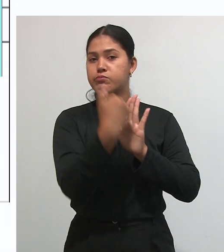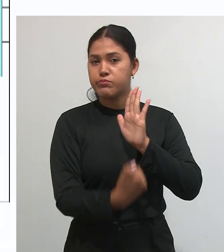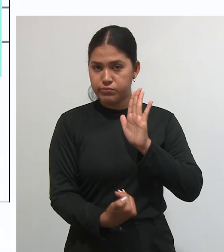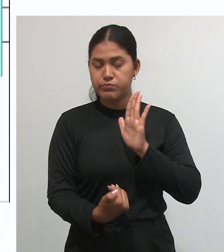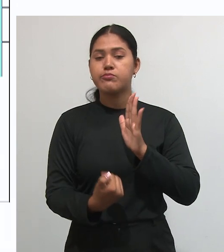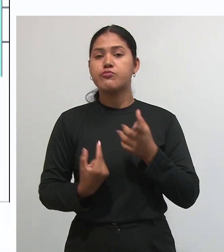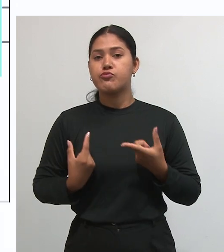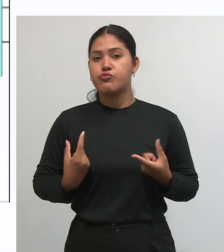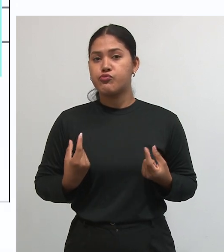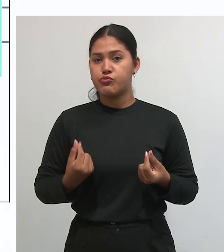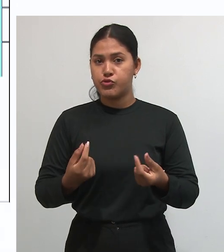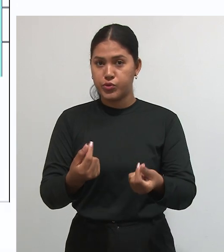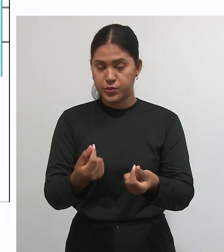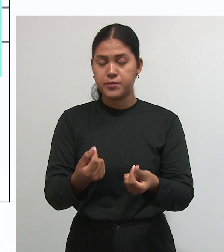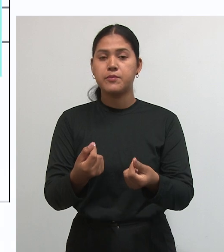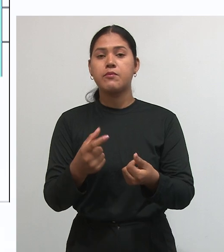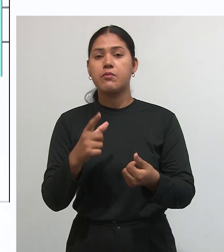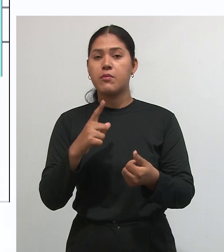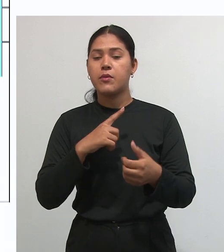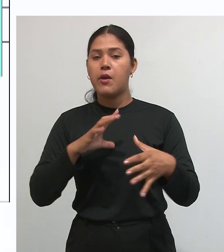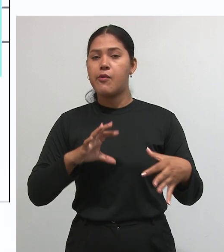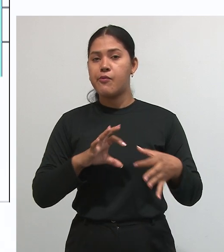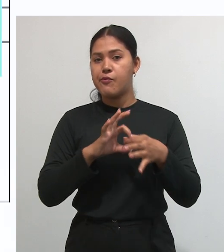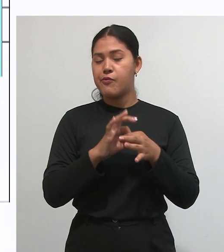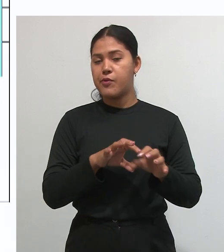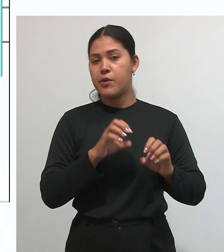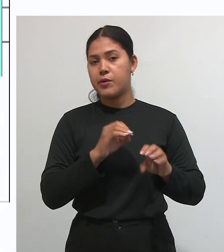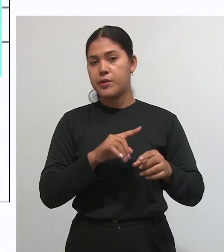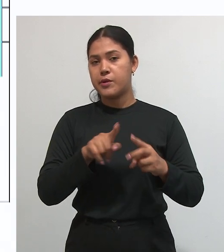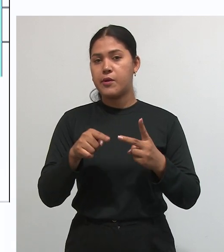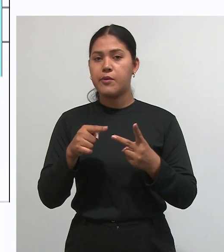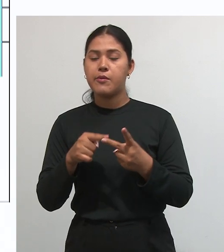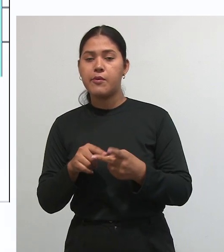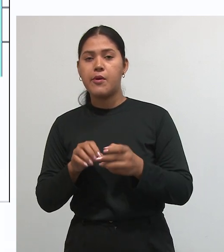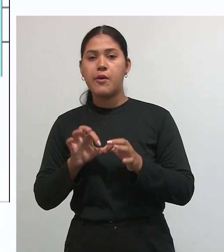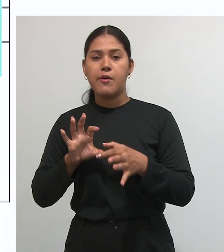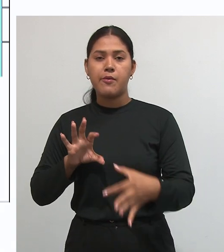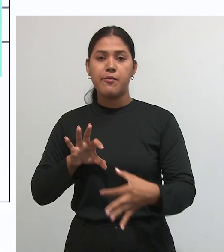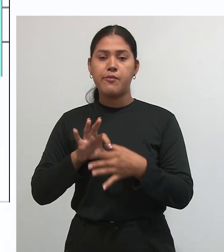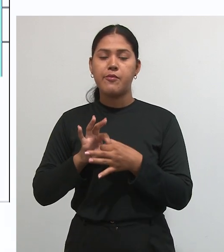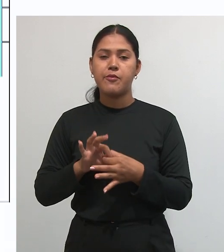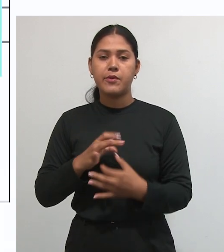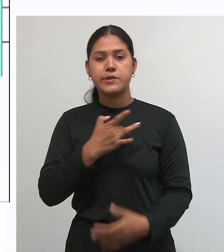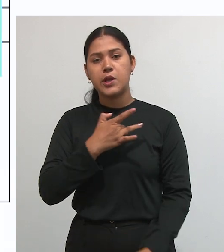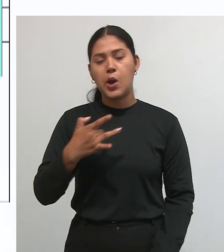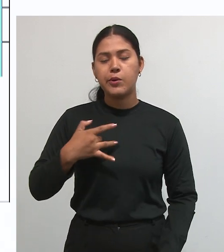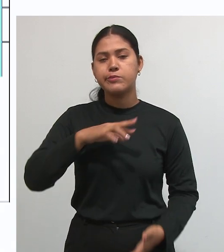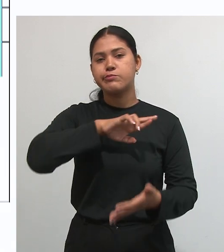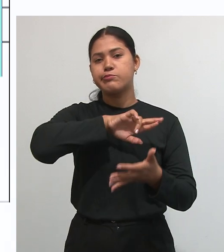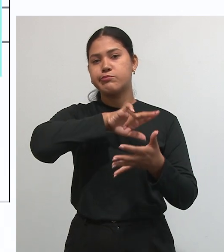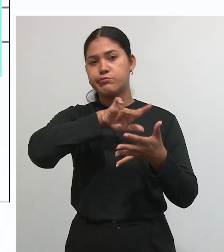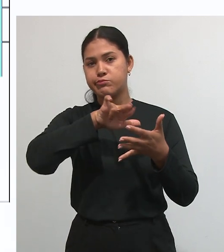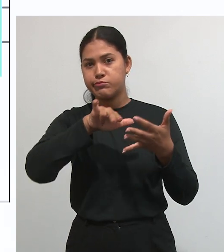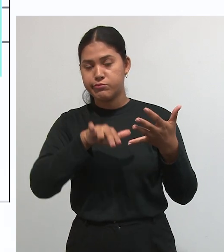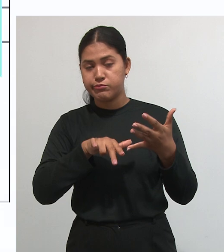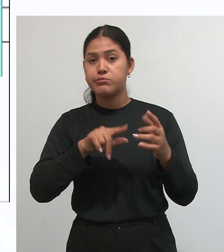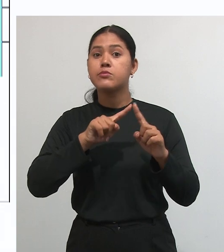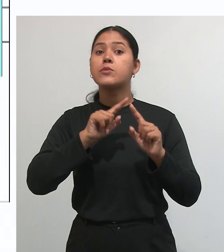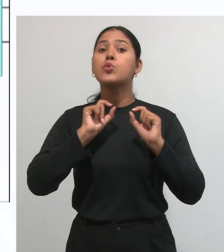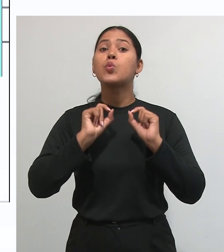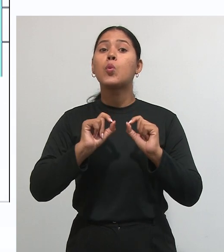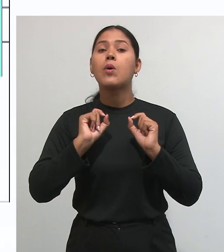aqui, vinculados à educação, à saúde, à previdência social e outras destinações. Isso na